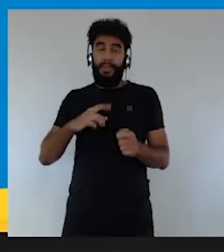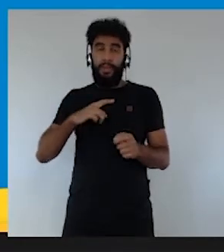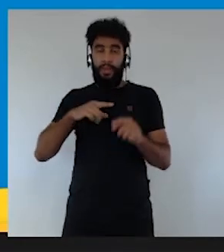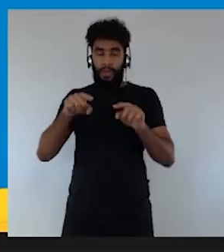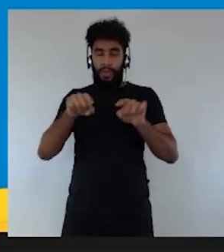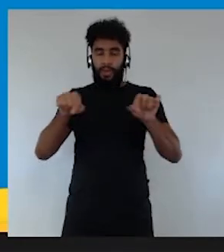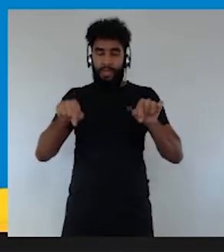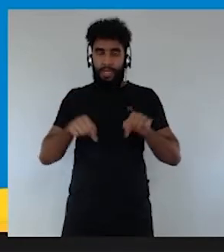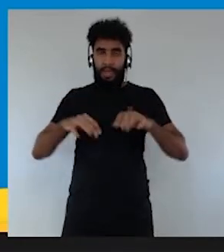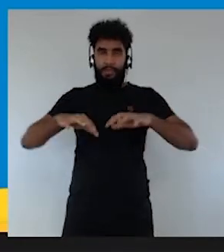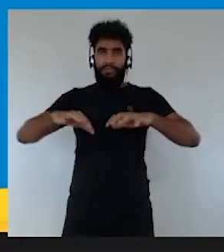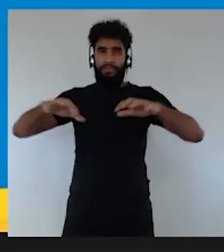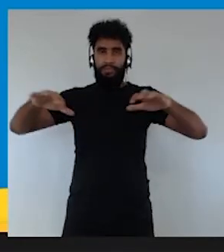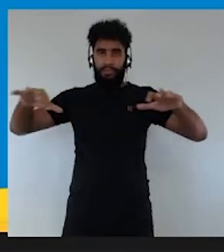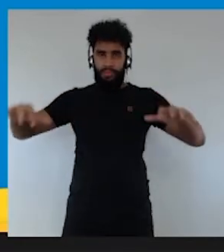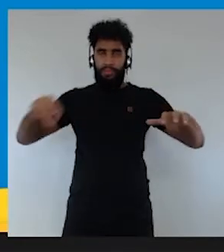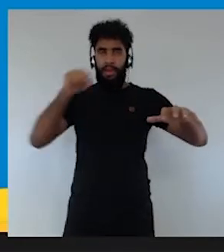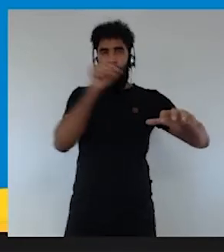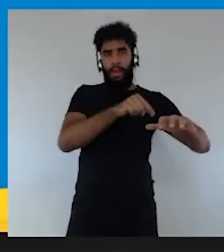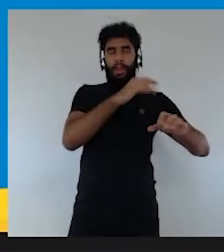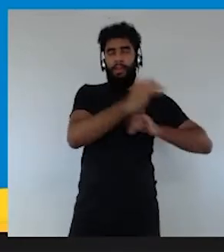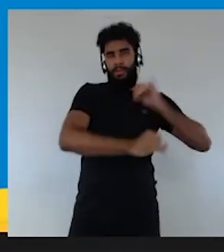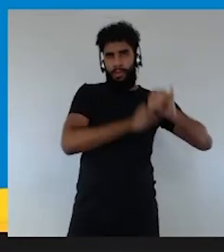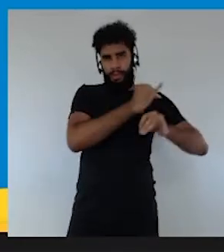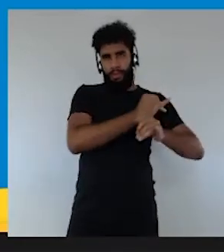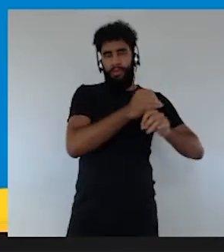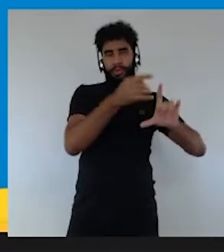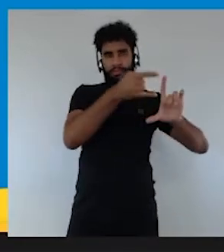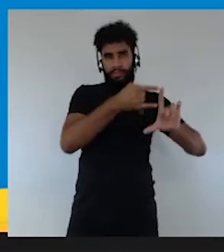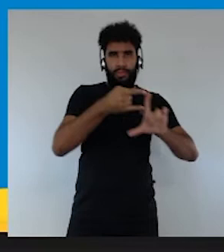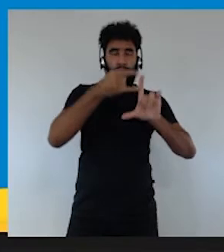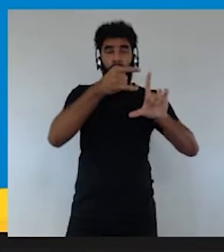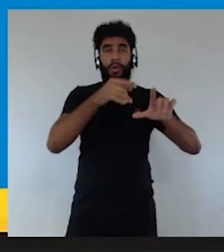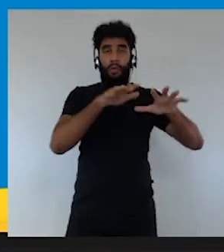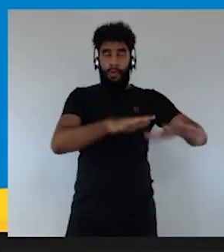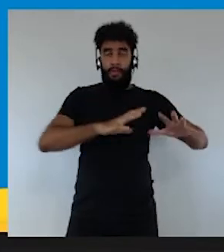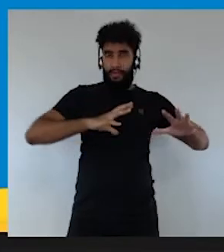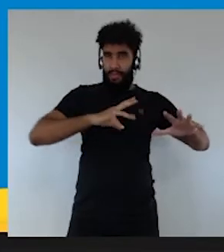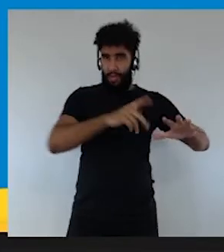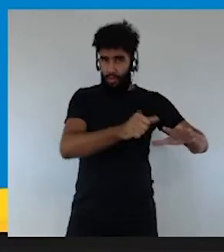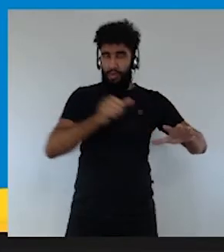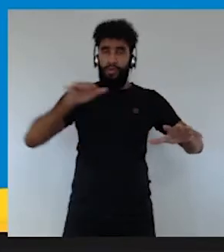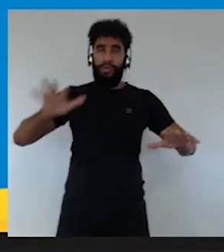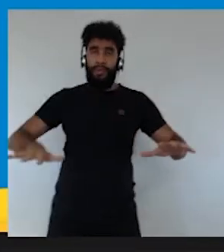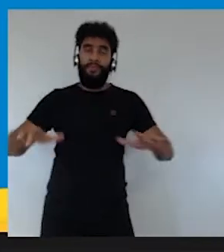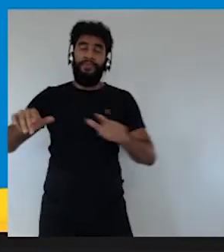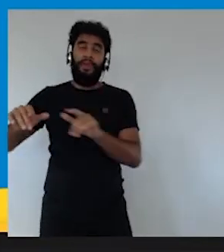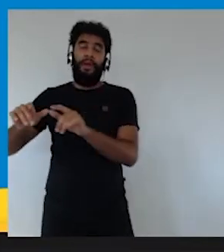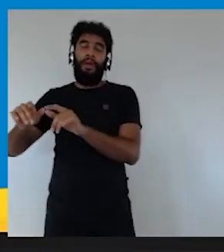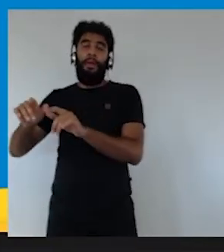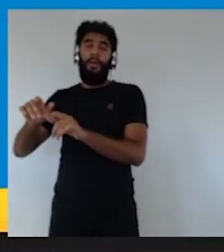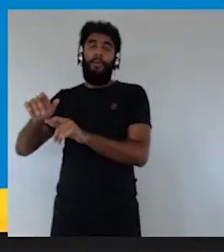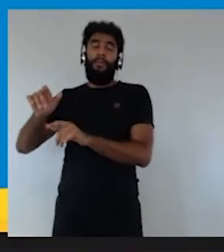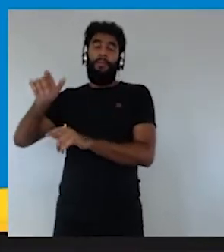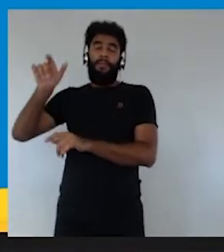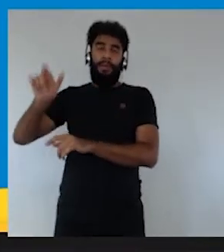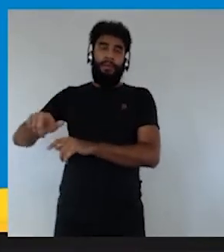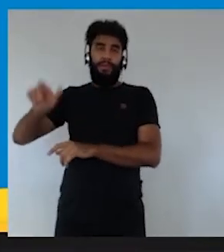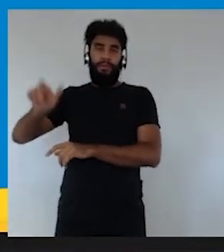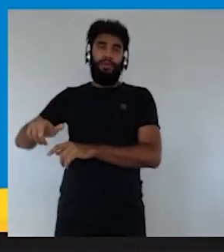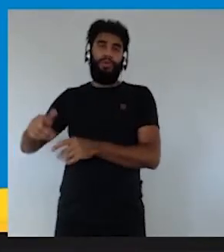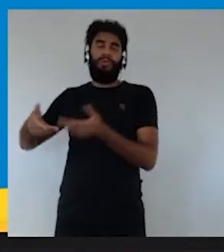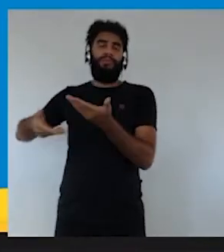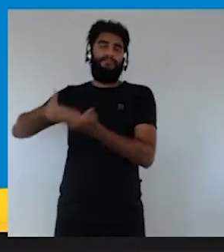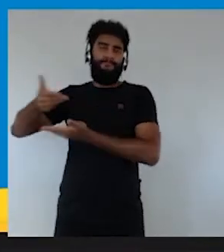grande eletrônica, uma sala grande do procedimento para todo mundo, e as salas apartadas